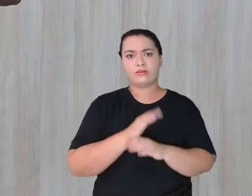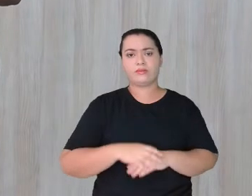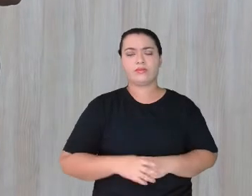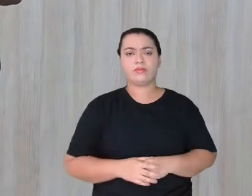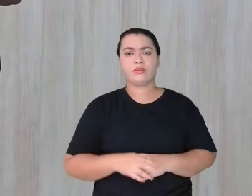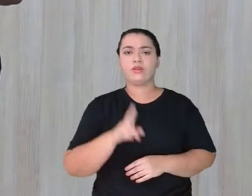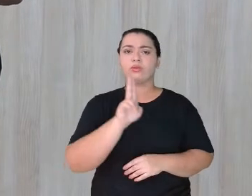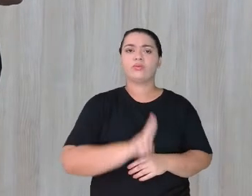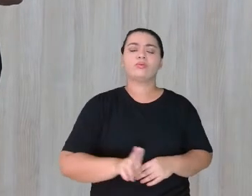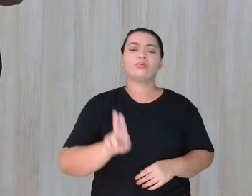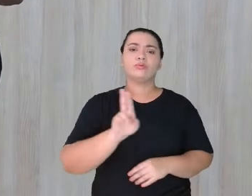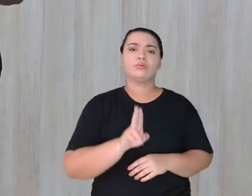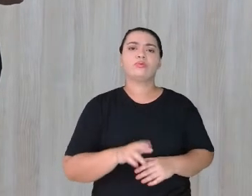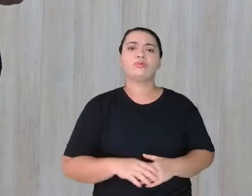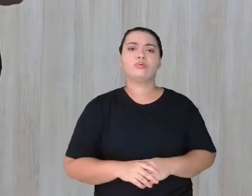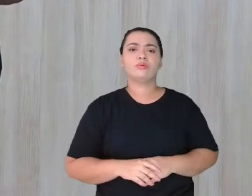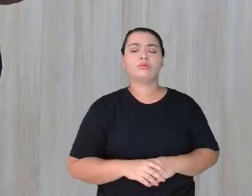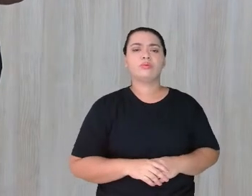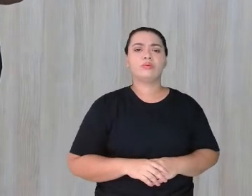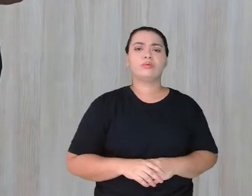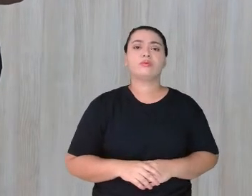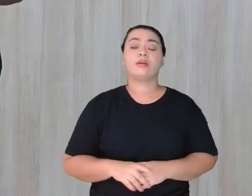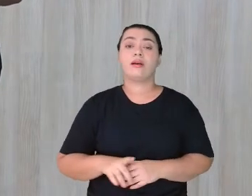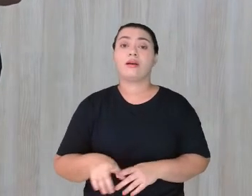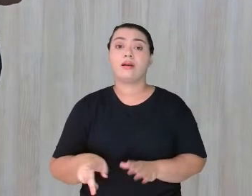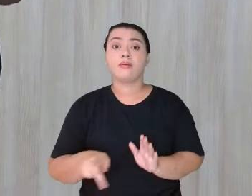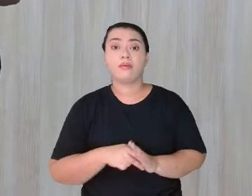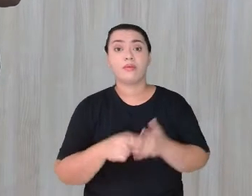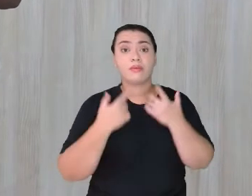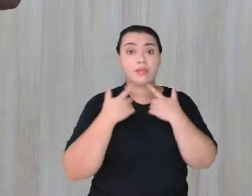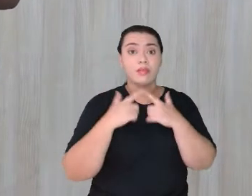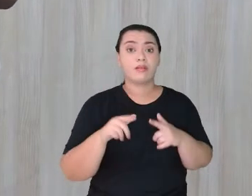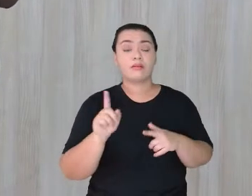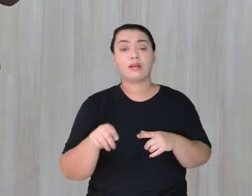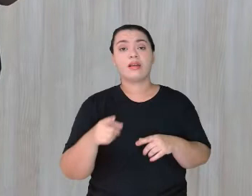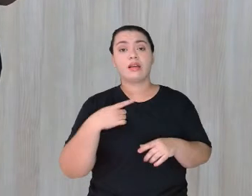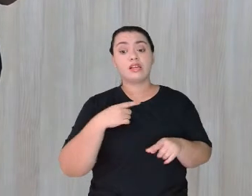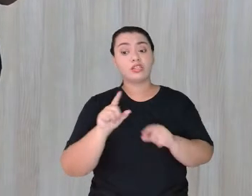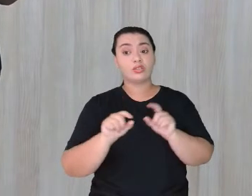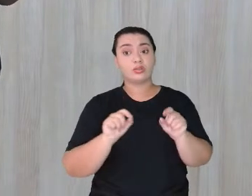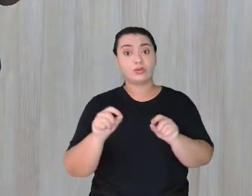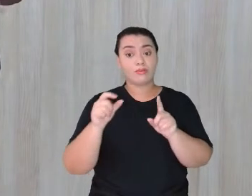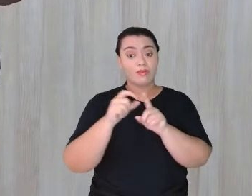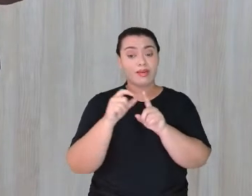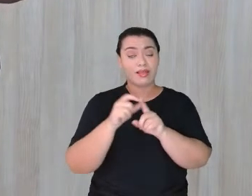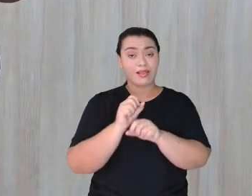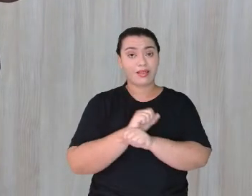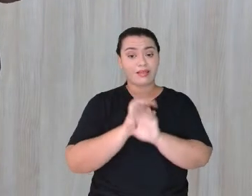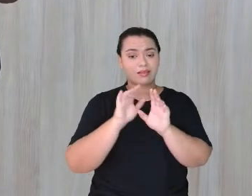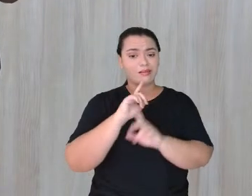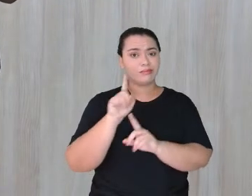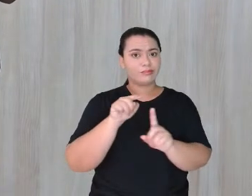do uso da língua. Então, a escolha de palavras precisa ser muito objetiva. A subjetividade